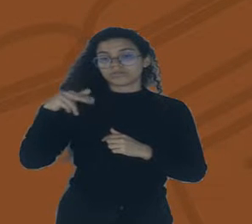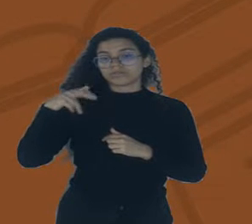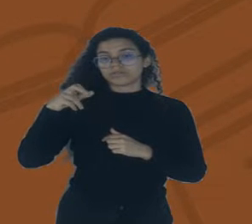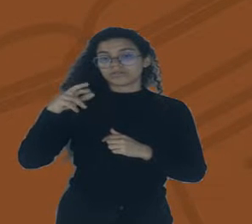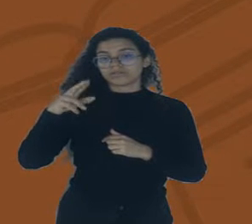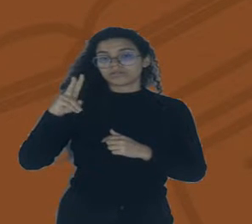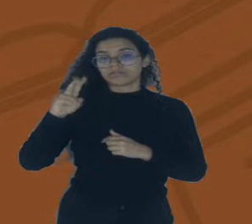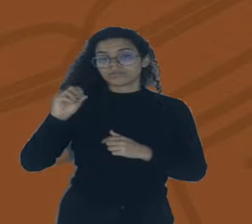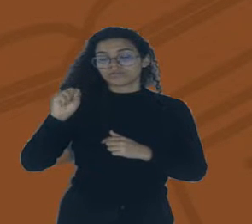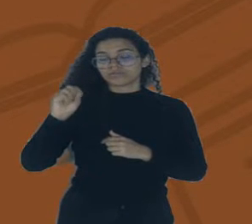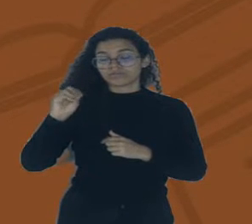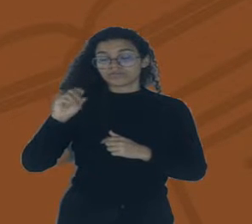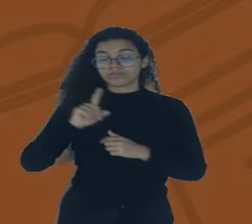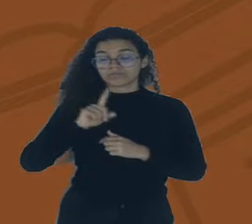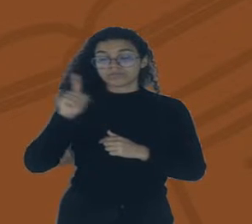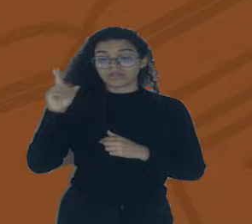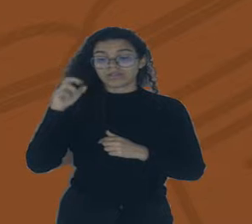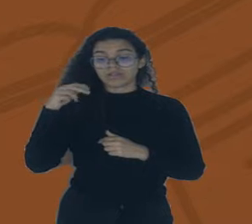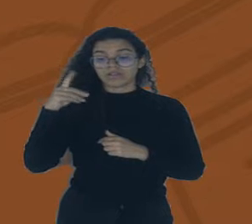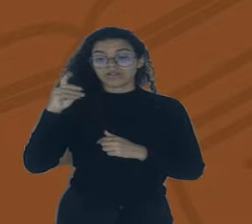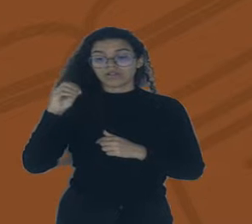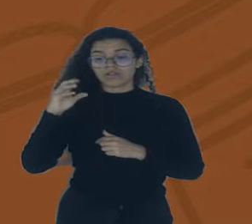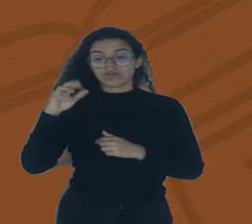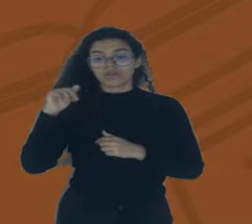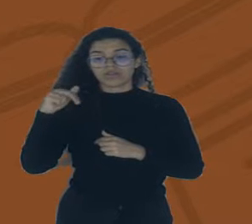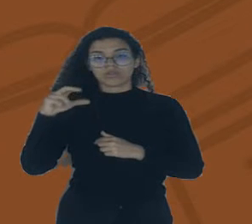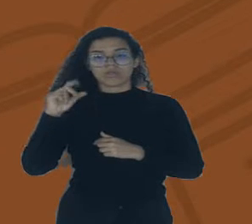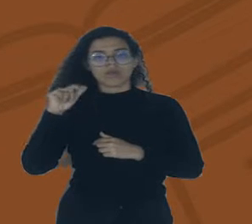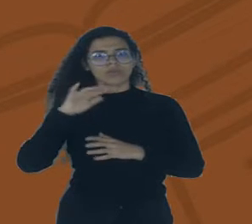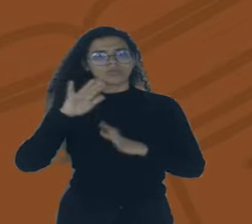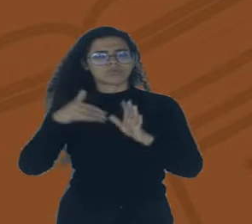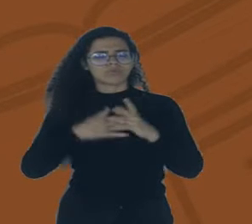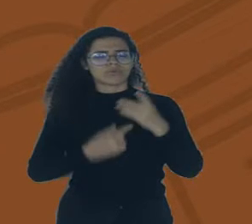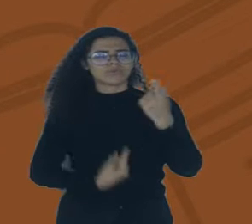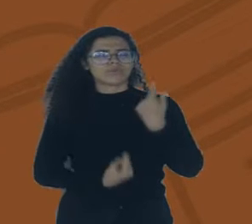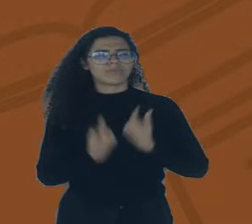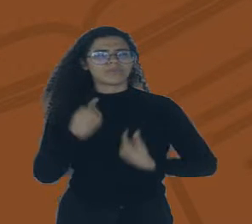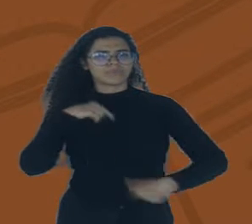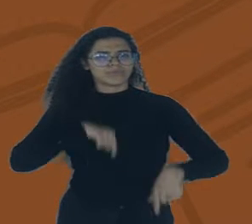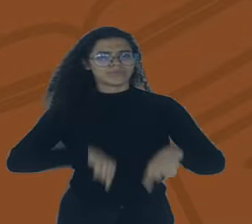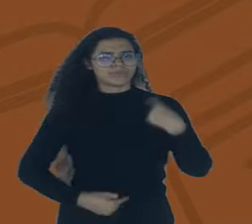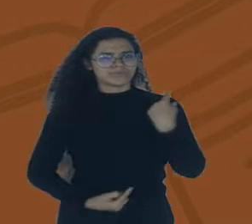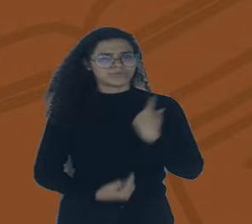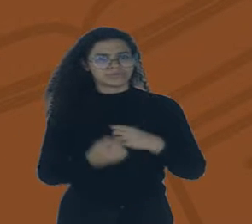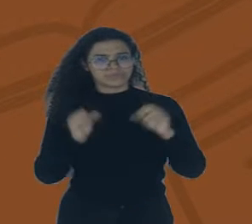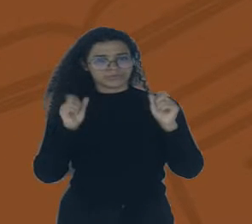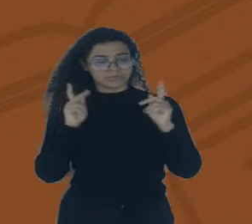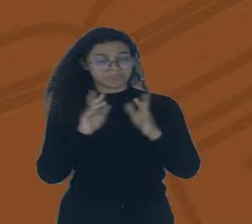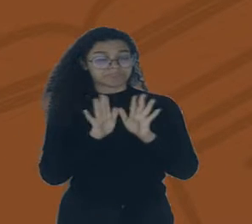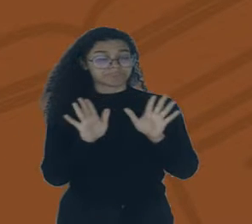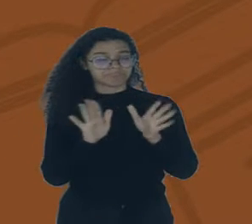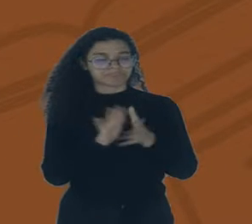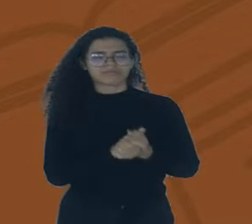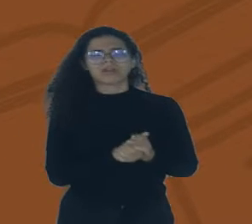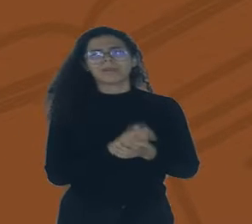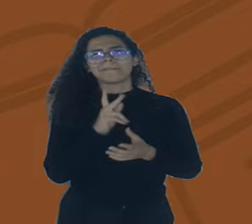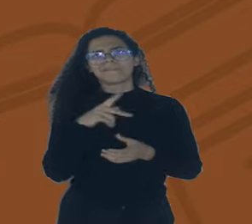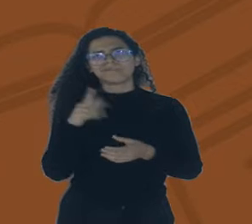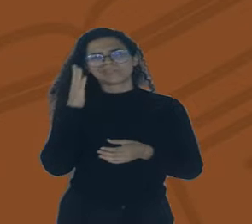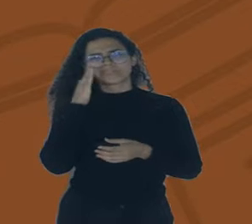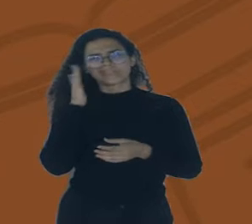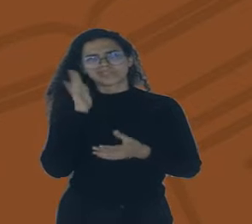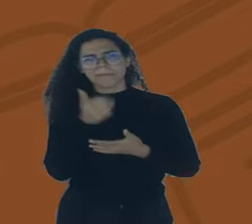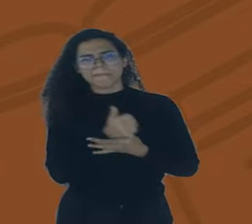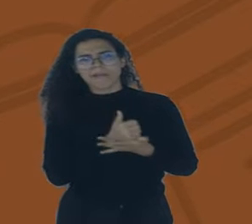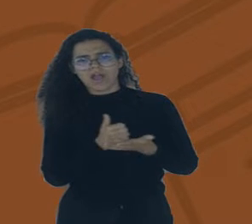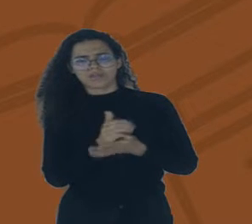Diferentemente do sistema endócrino, que tudo isso é por meio de hormônios, ok? Ok. Luciano, então já sei quais são as funções básicas do sistema